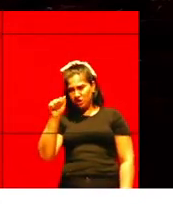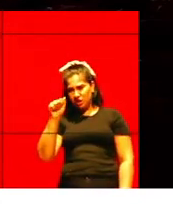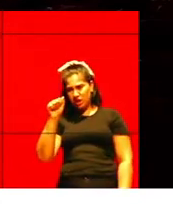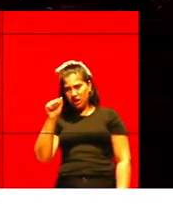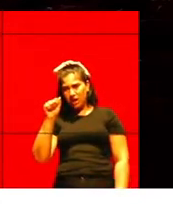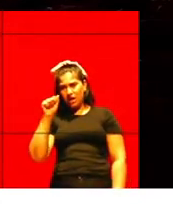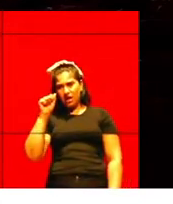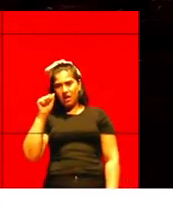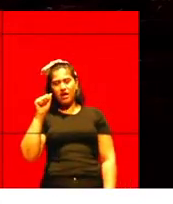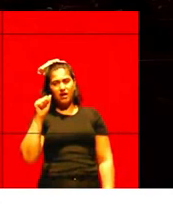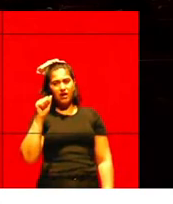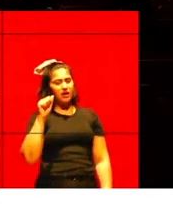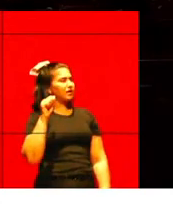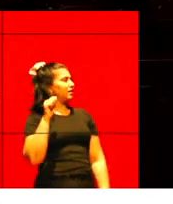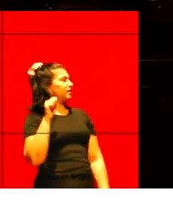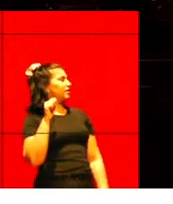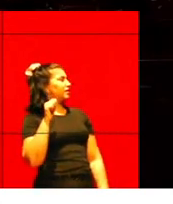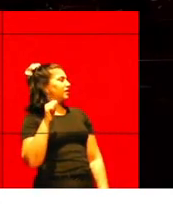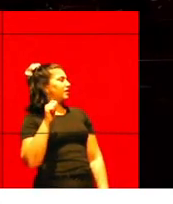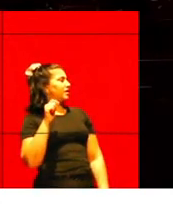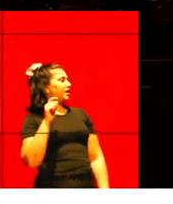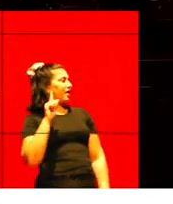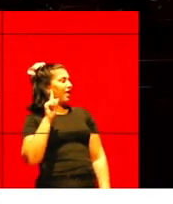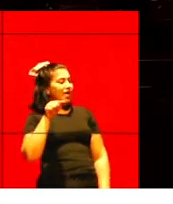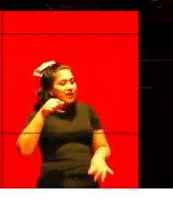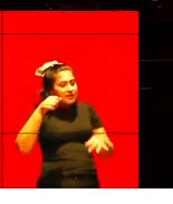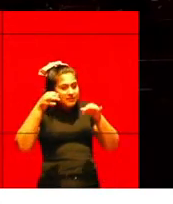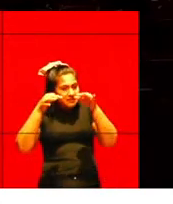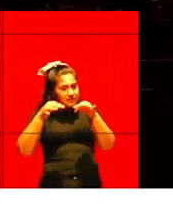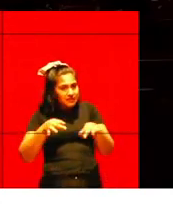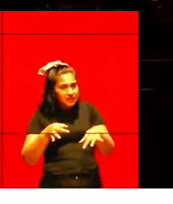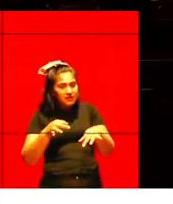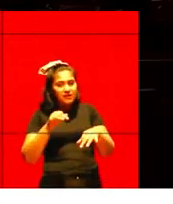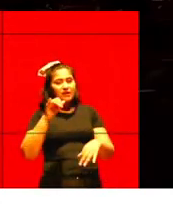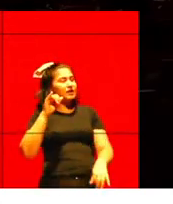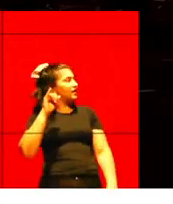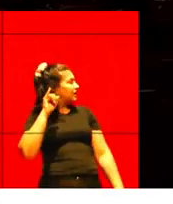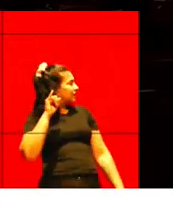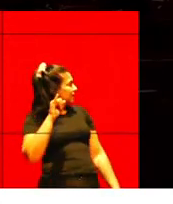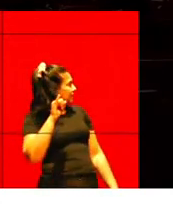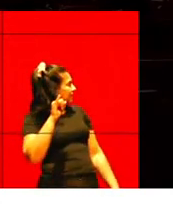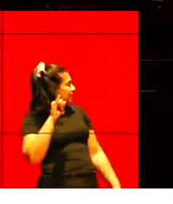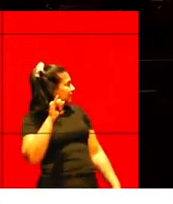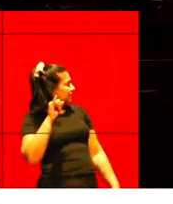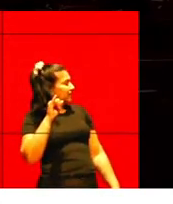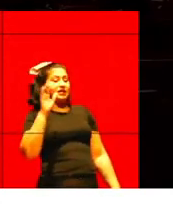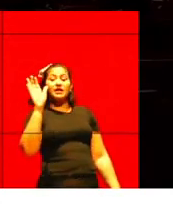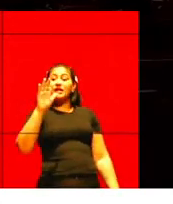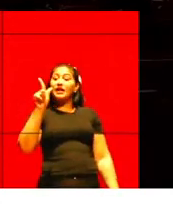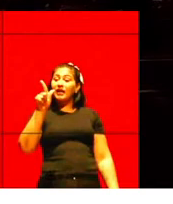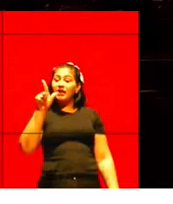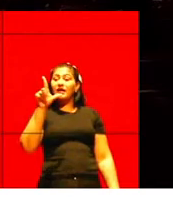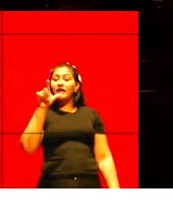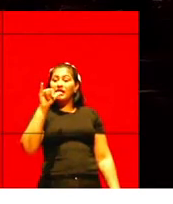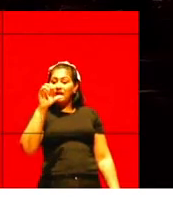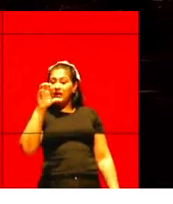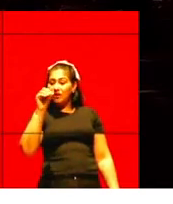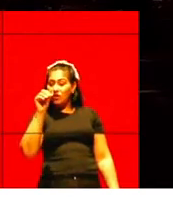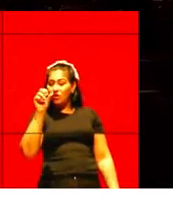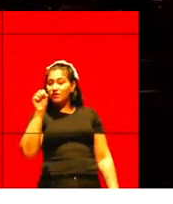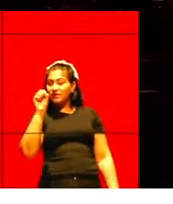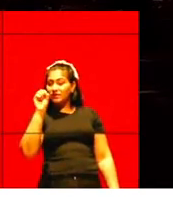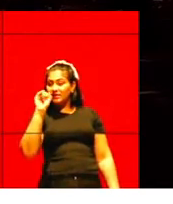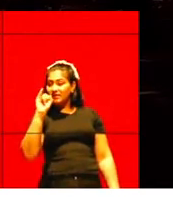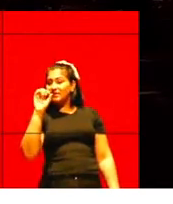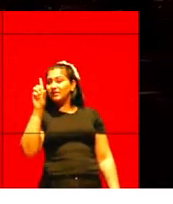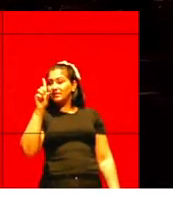fosfodiéster? Não, né? Ligação glicosídica. Ligação glicosídica. Glicose. Lembra